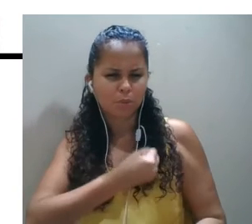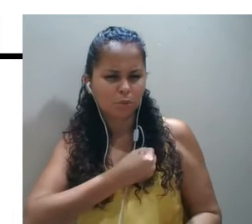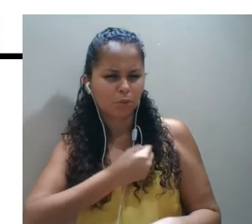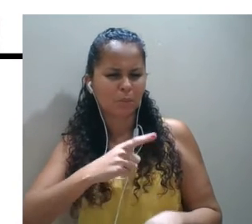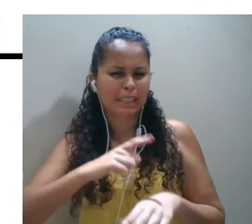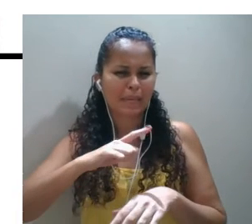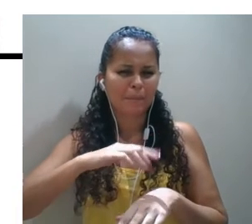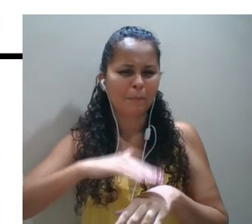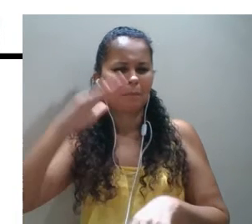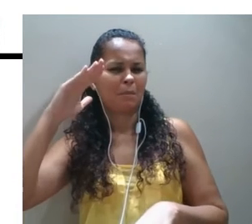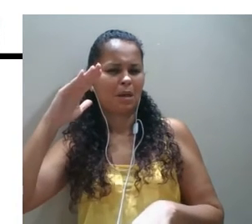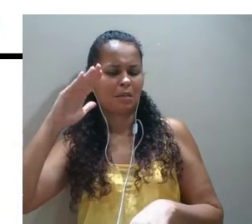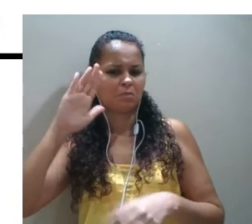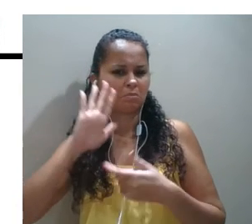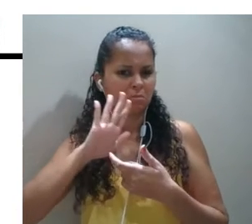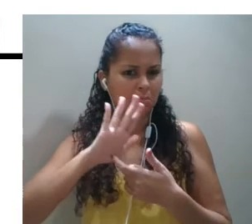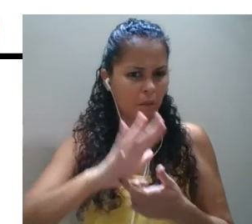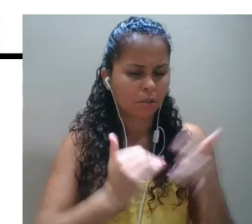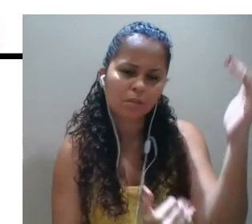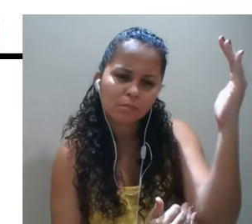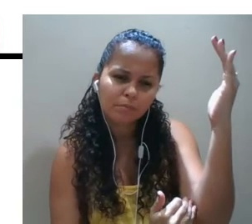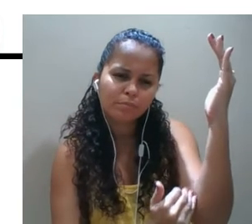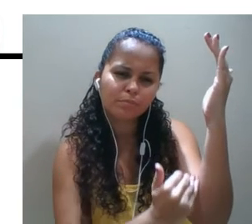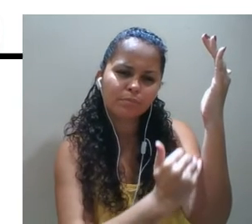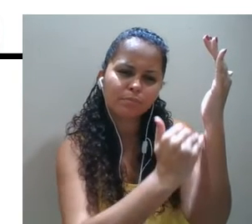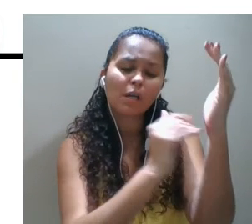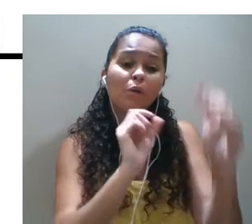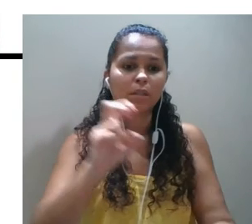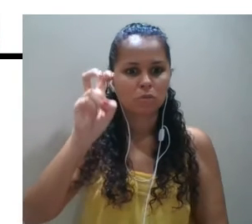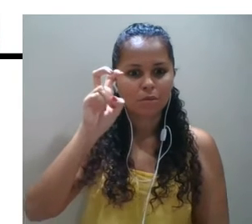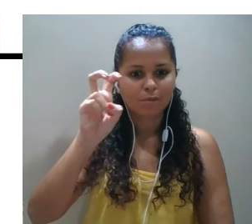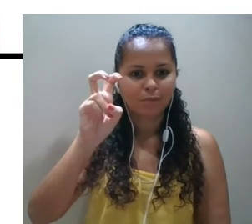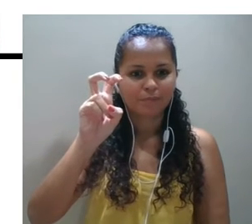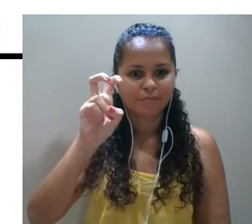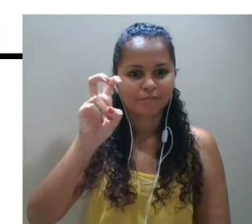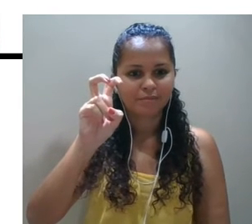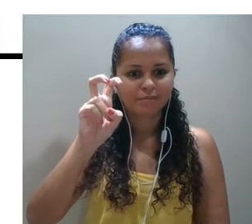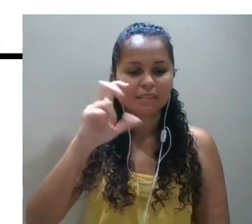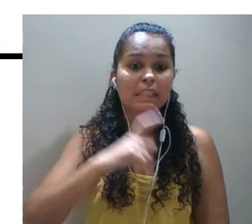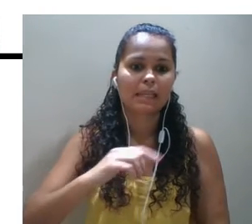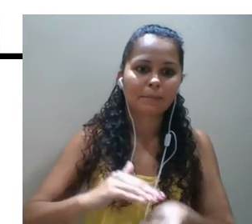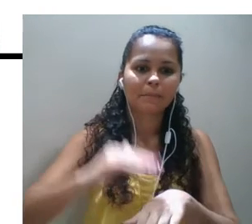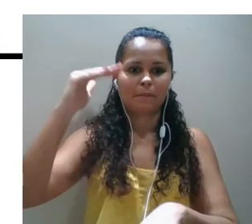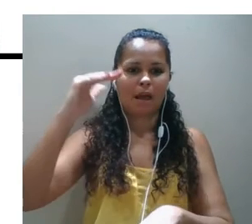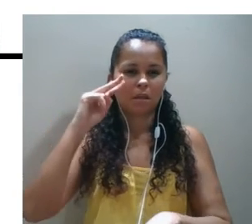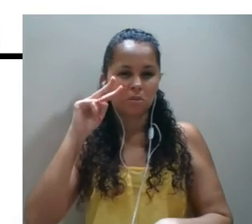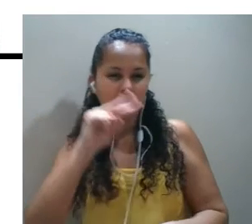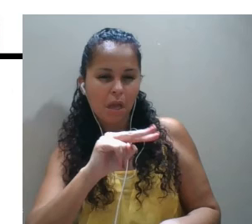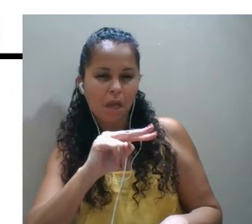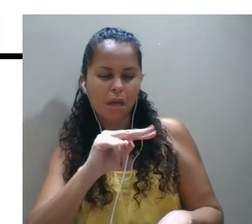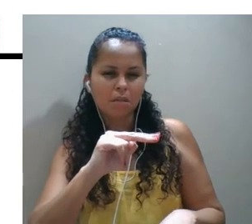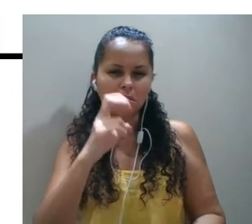mais ocorreu durante a subida é o elemento 5, né? Então, em mais momentos ocorreu